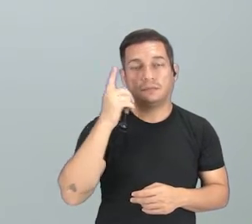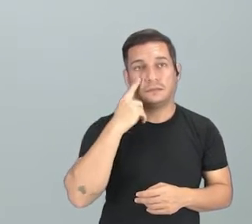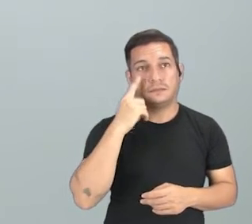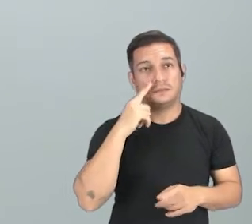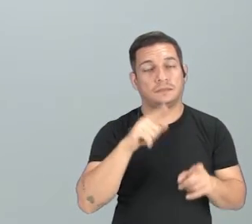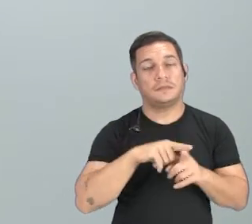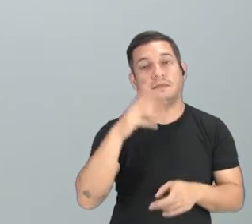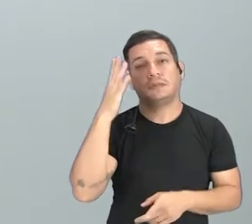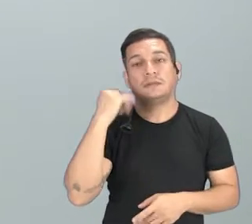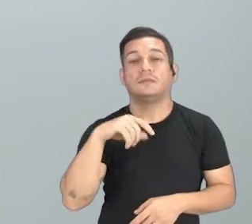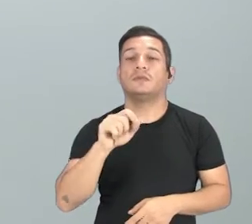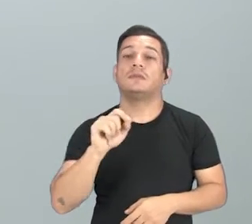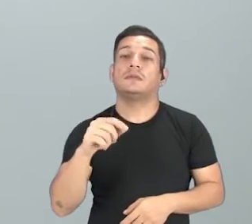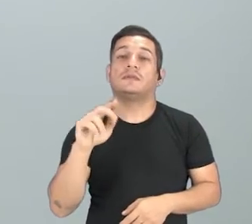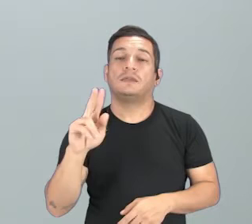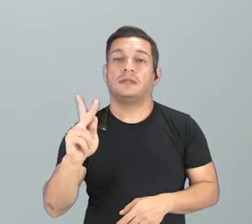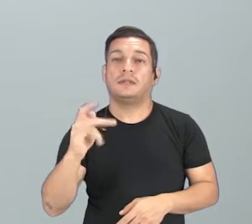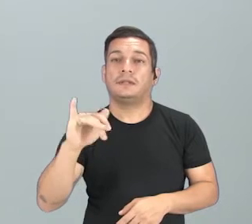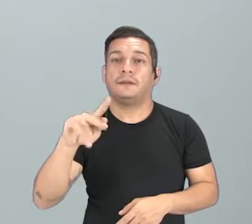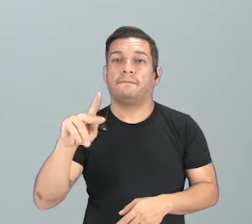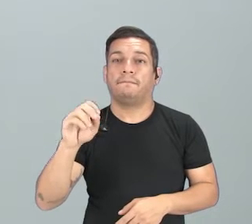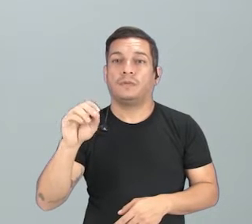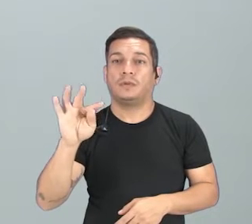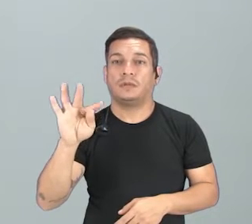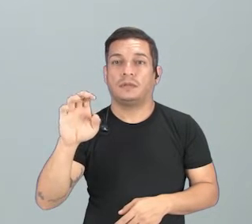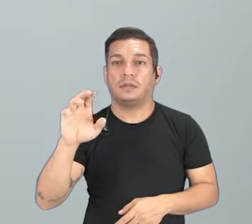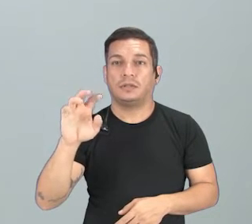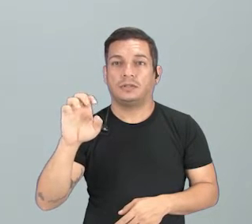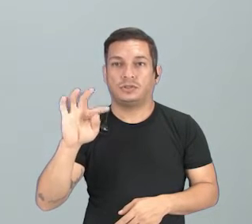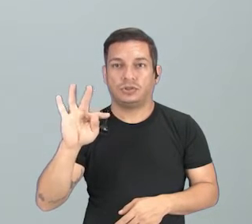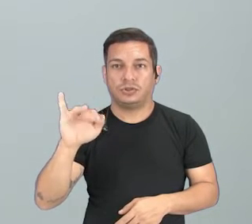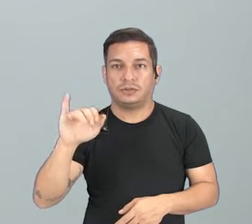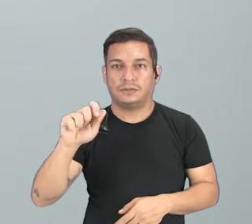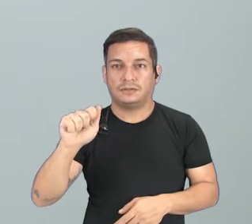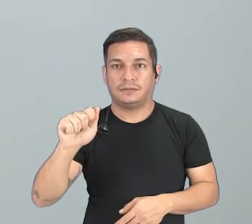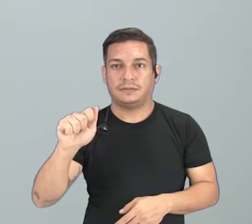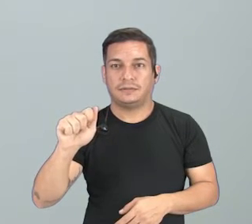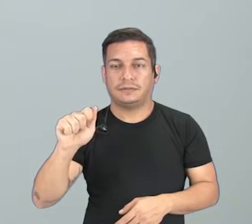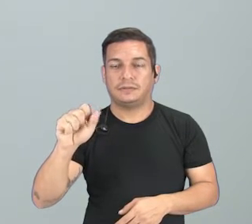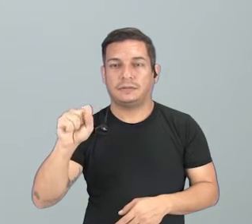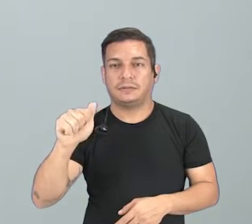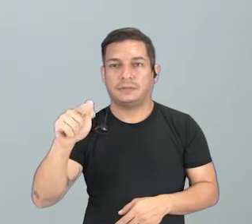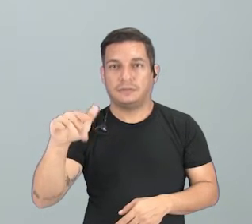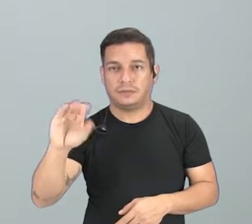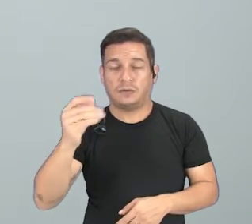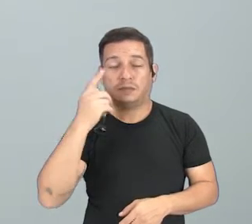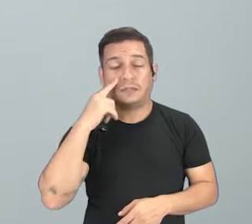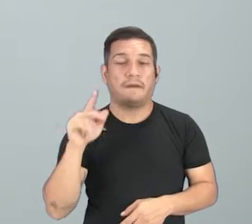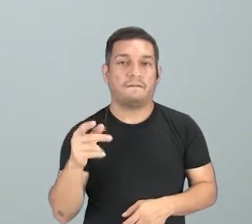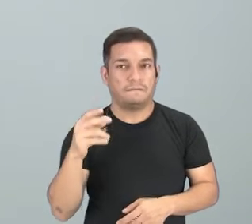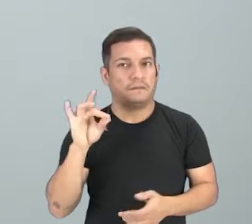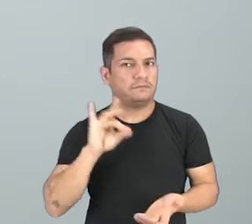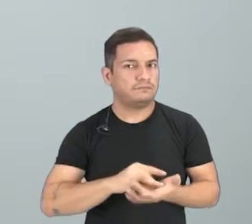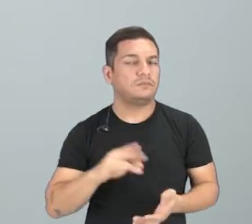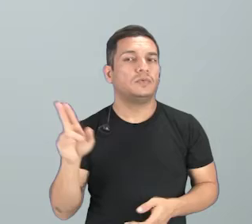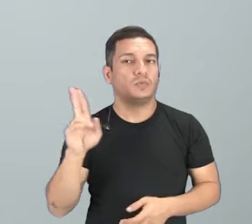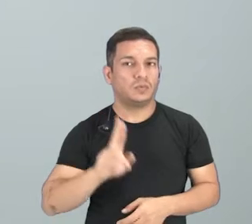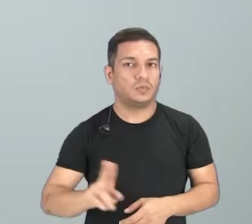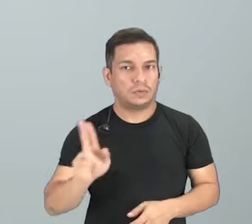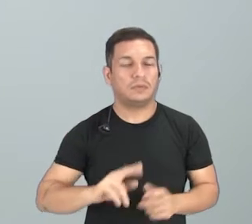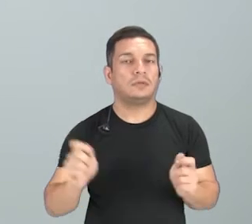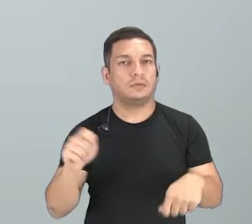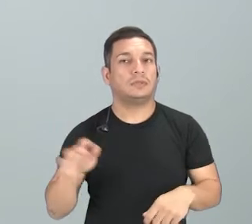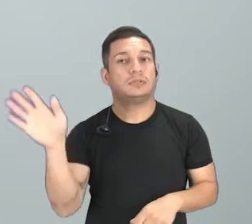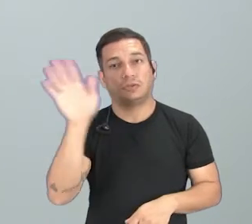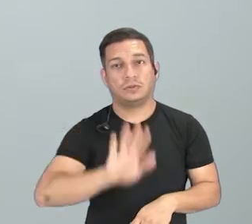a saber se o que você hipotizou pode se tornar uma lei. É realmente válida, útil, geral ou universal. Isto